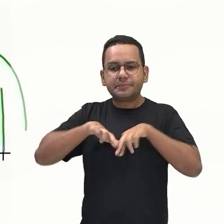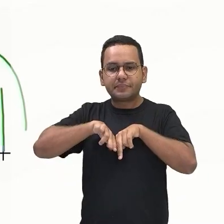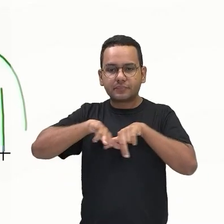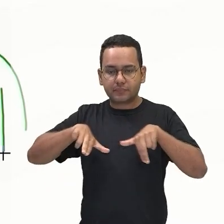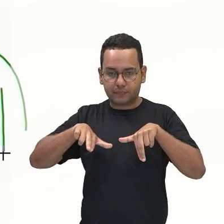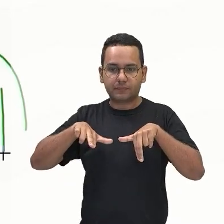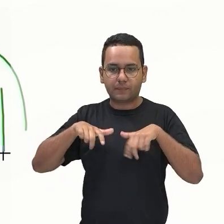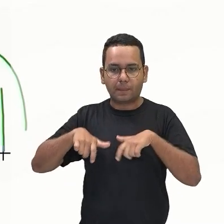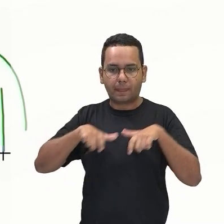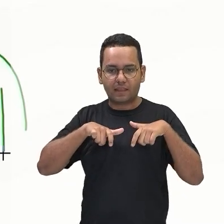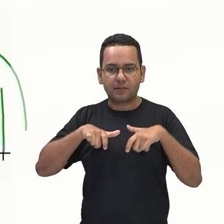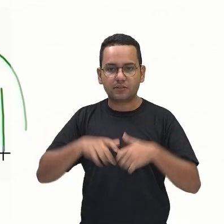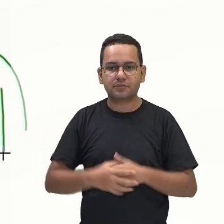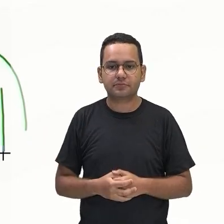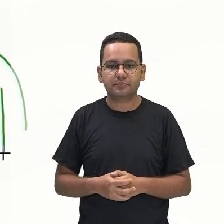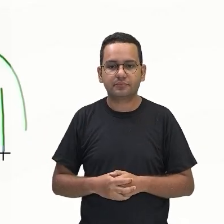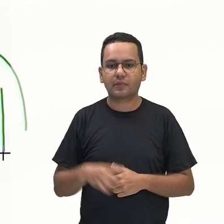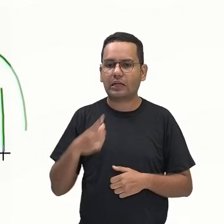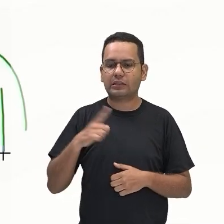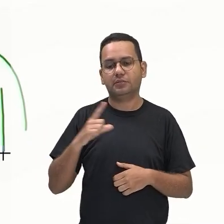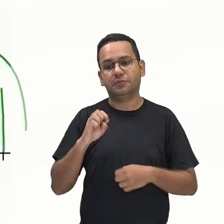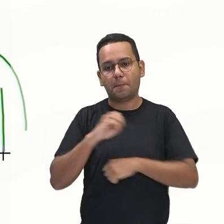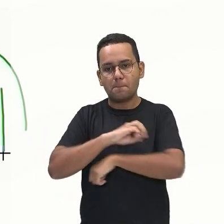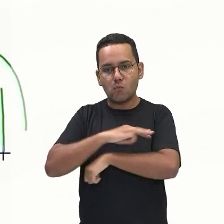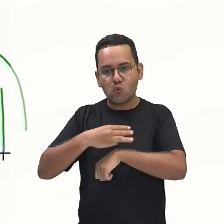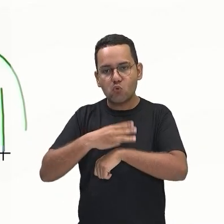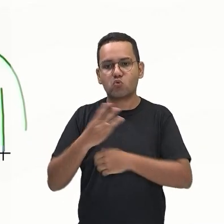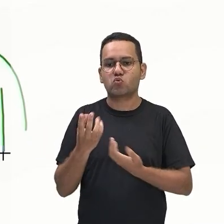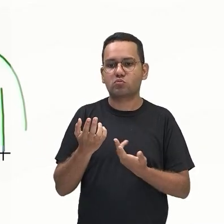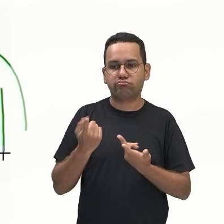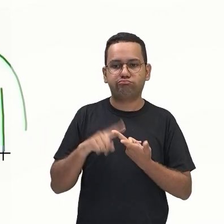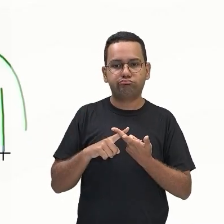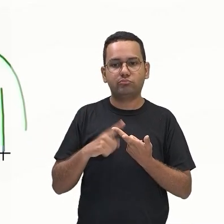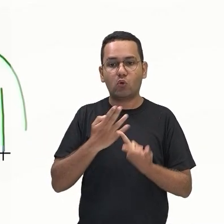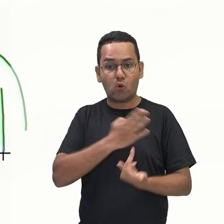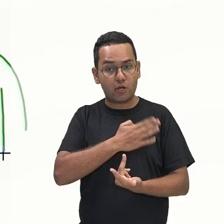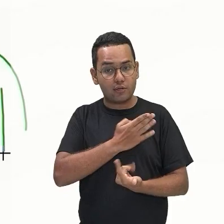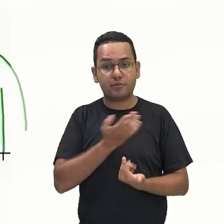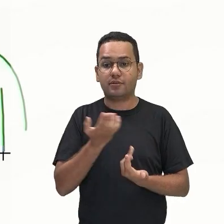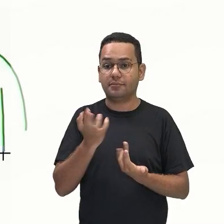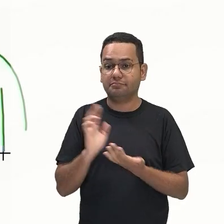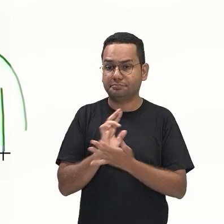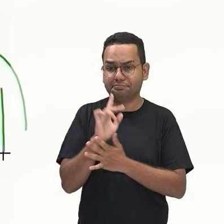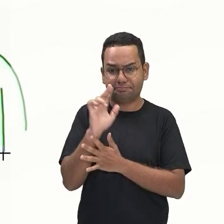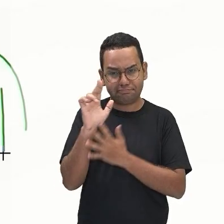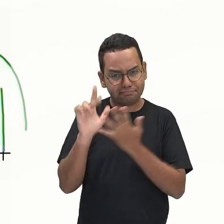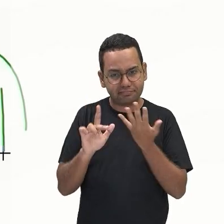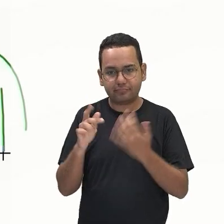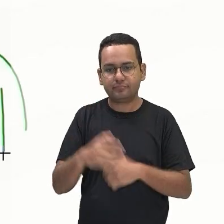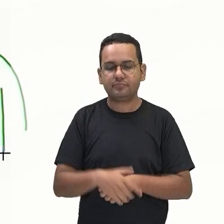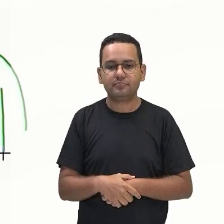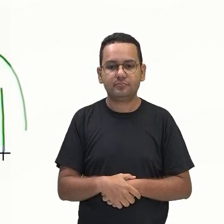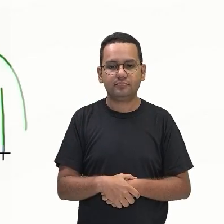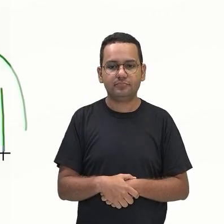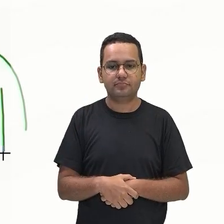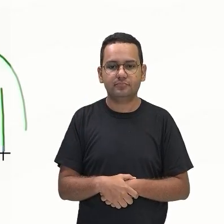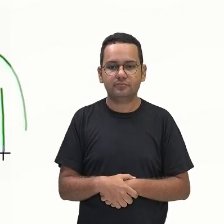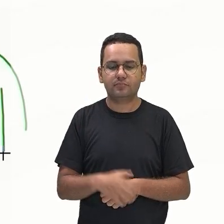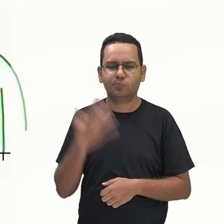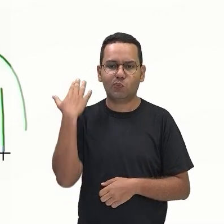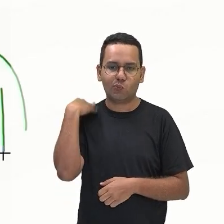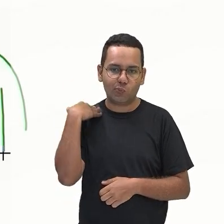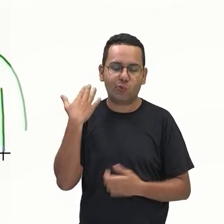que ele diz aí são a parte muscular, o próprio coração, né? Os